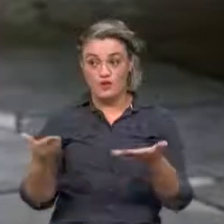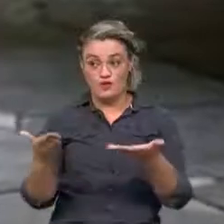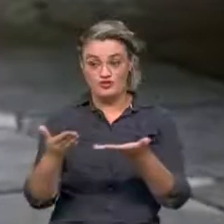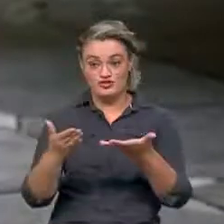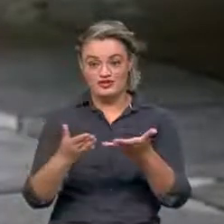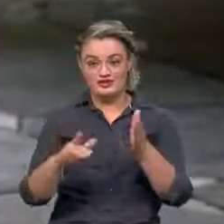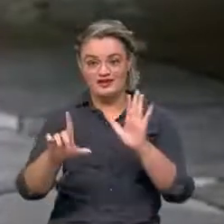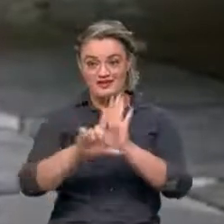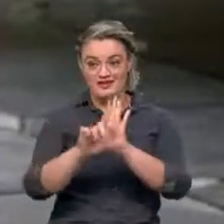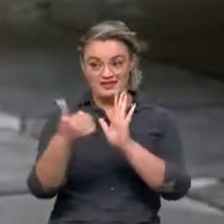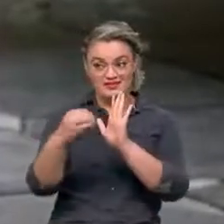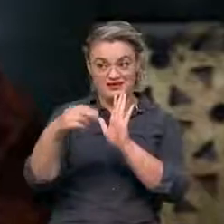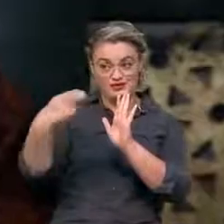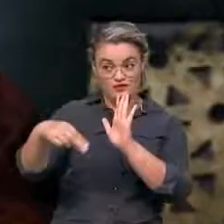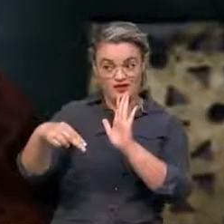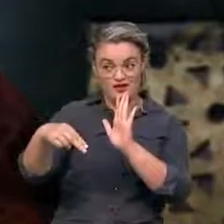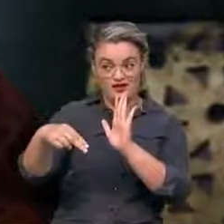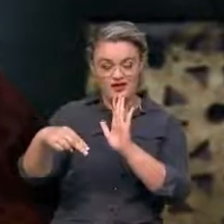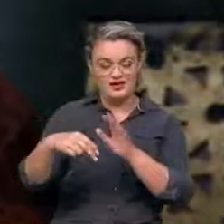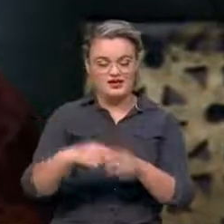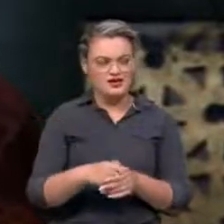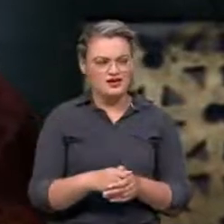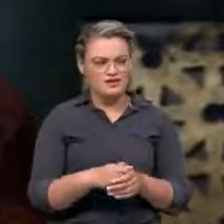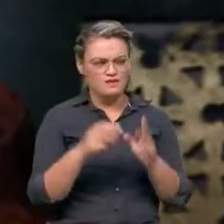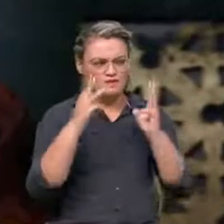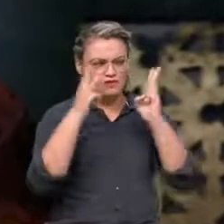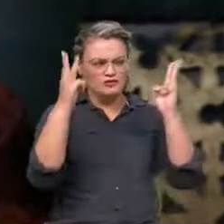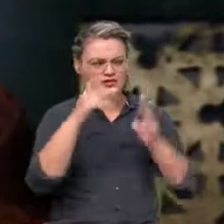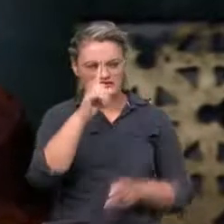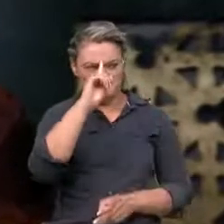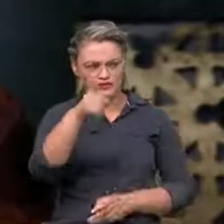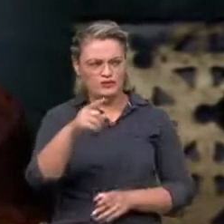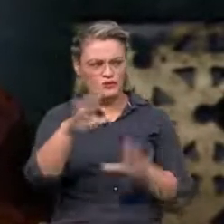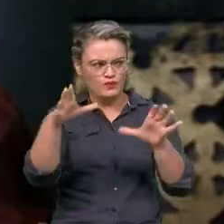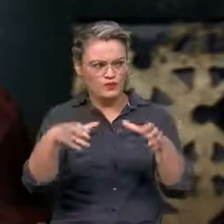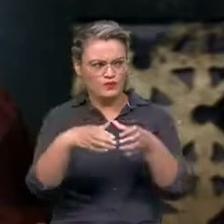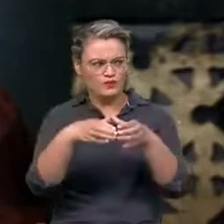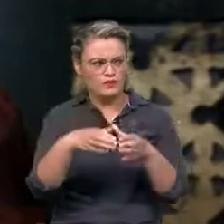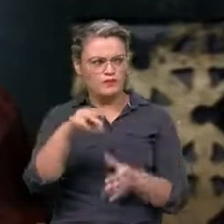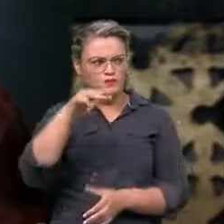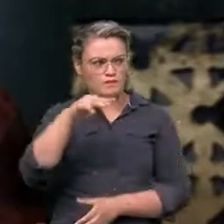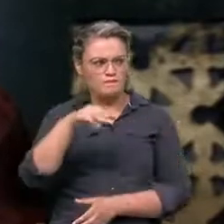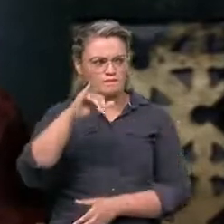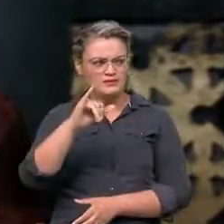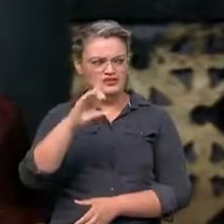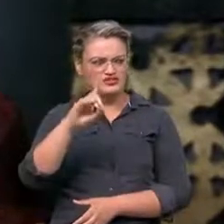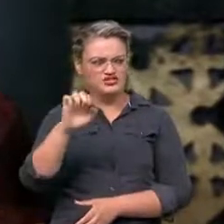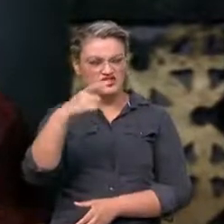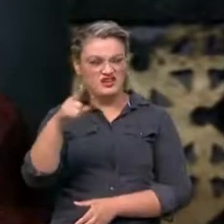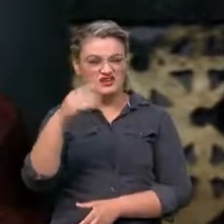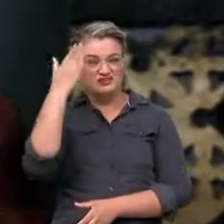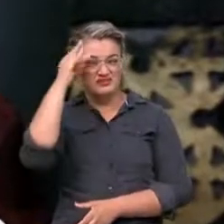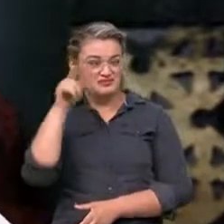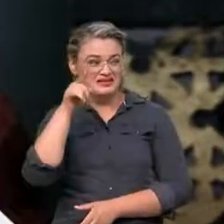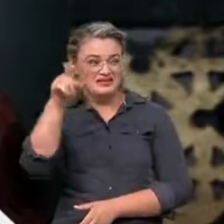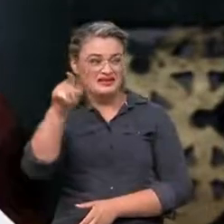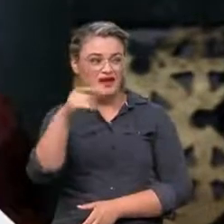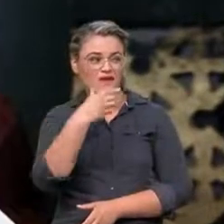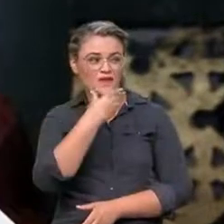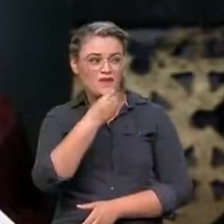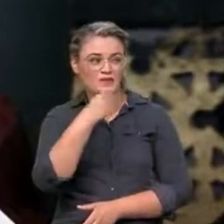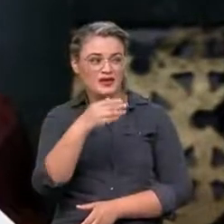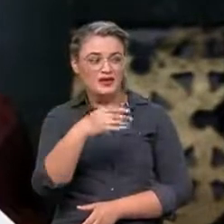hoje em Os Dez Mandamentos. Moisés enviou emissários a Midian. Em poucos dias saberão que Jetro esteve em